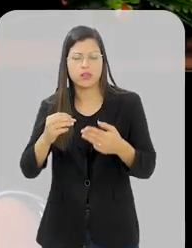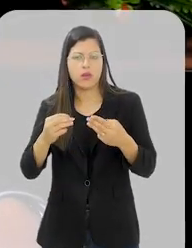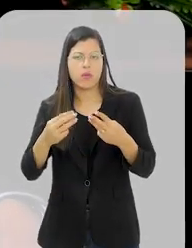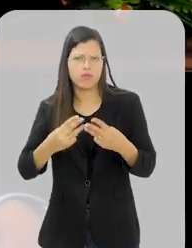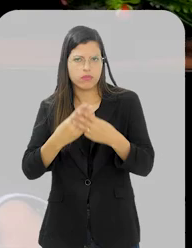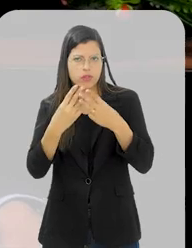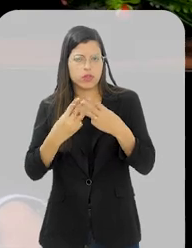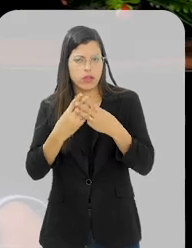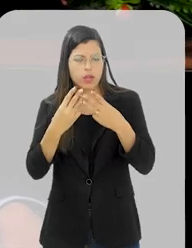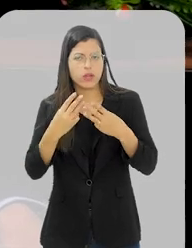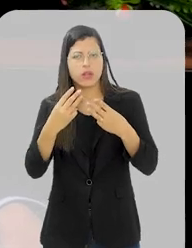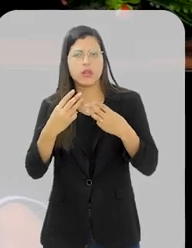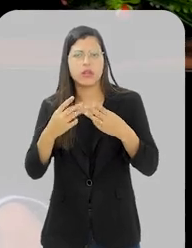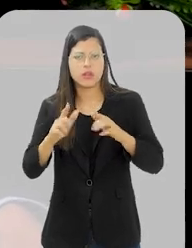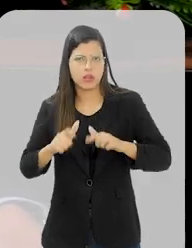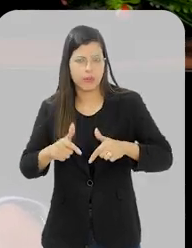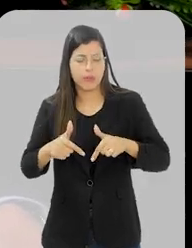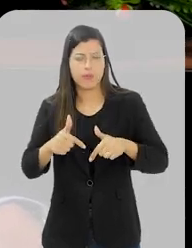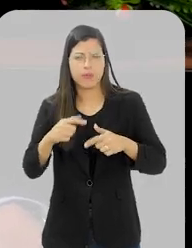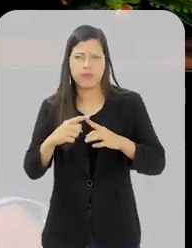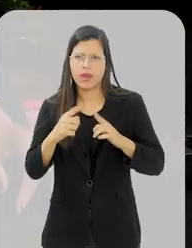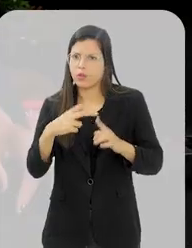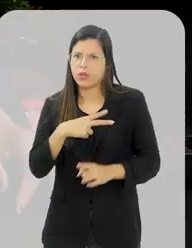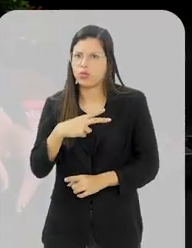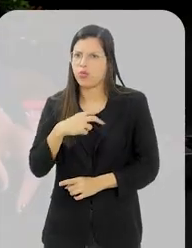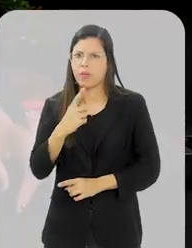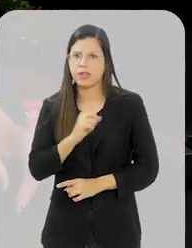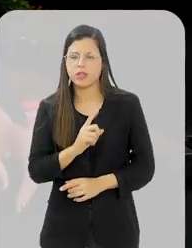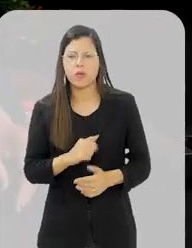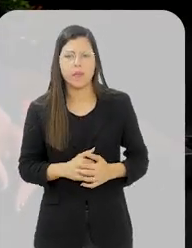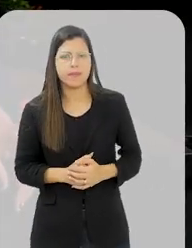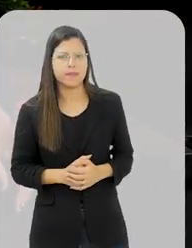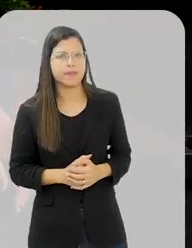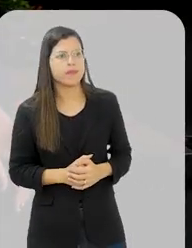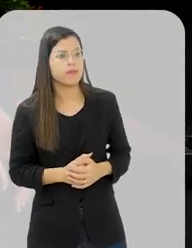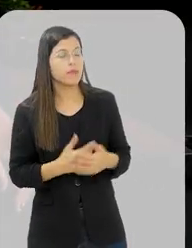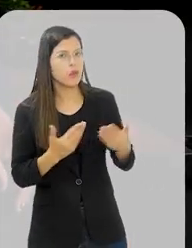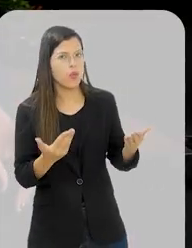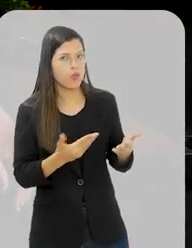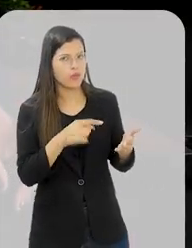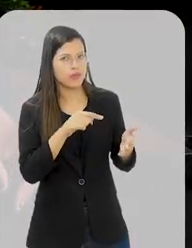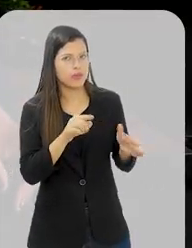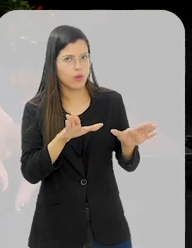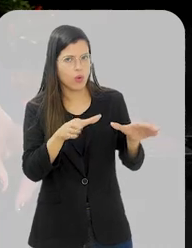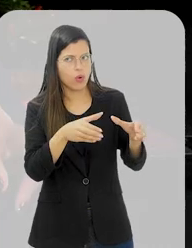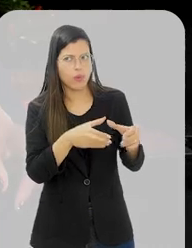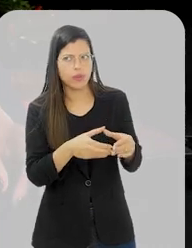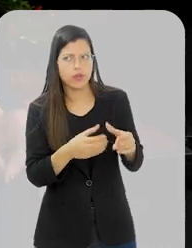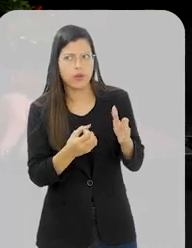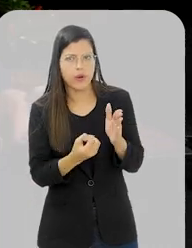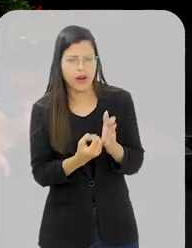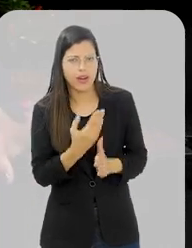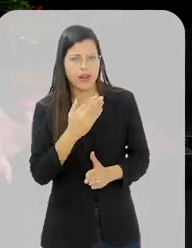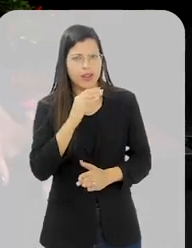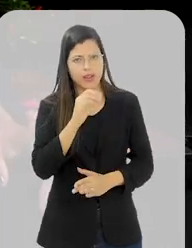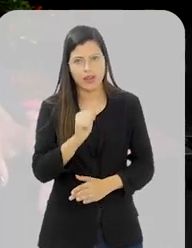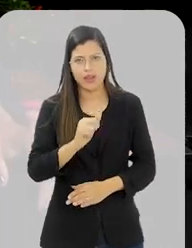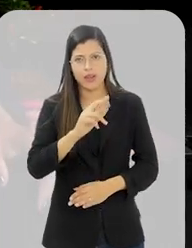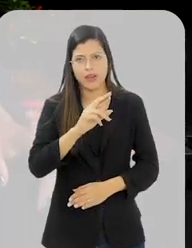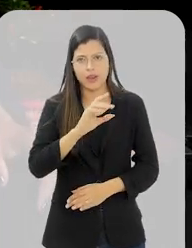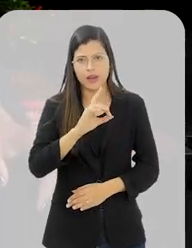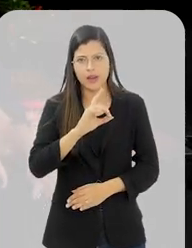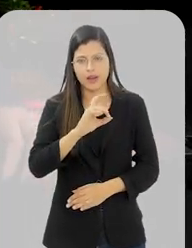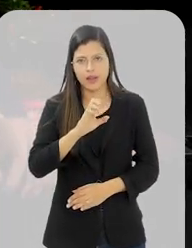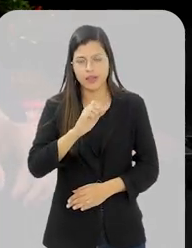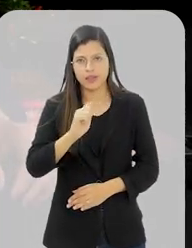mas pessoalmente em relação à minha pessoa não tá hoje você faz parte de uma comissão criada pelo Cardeal do Rio de